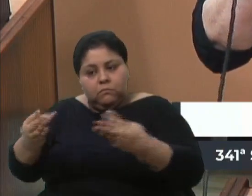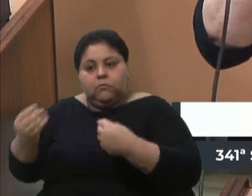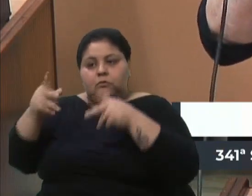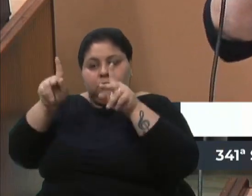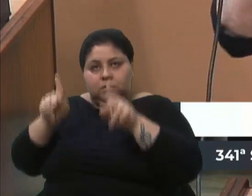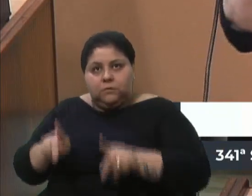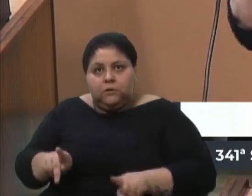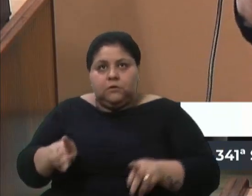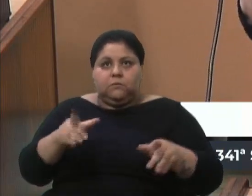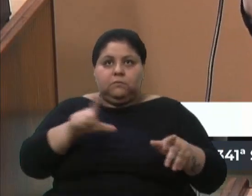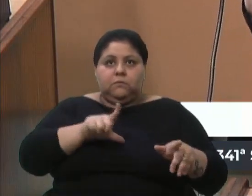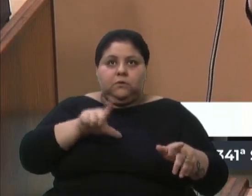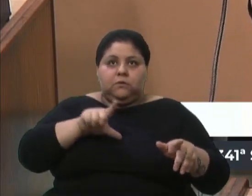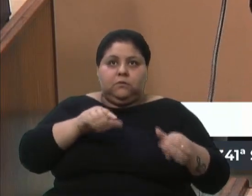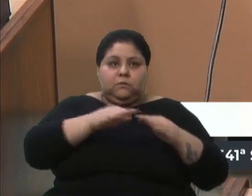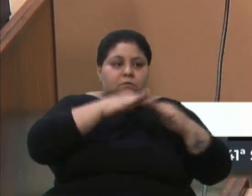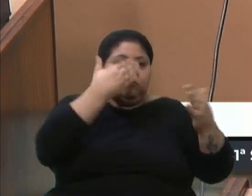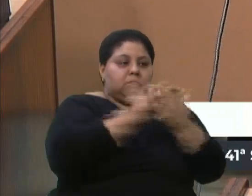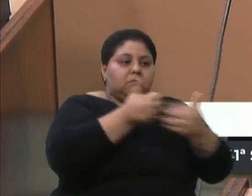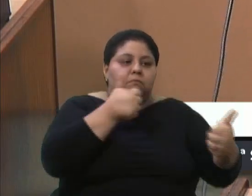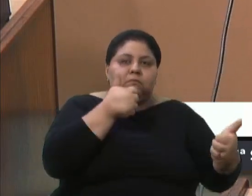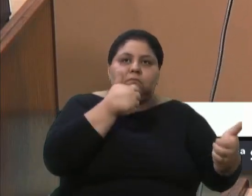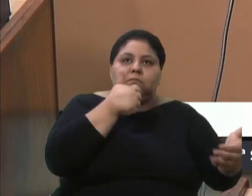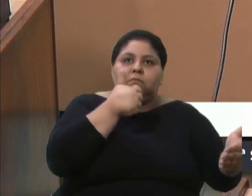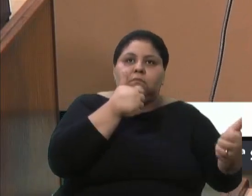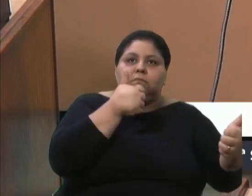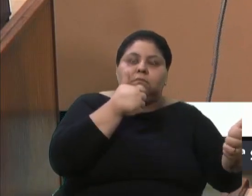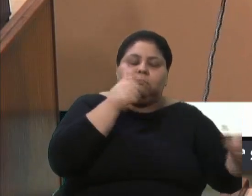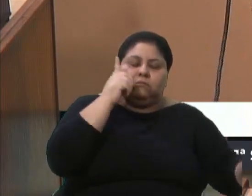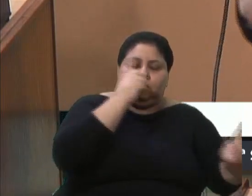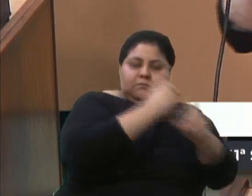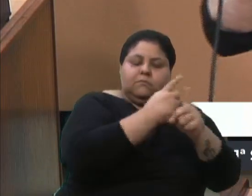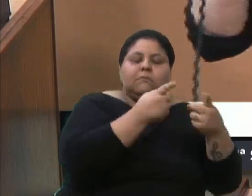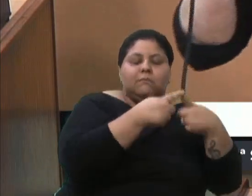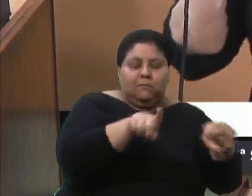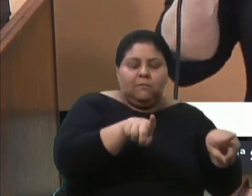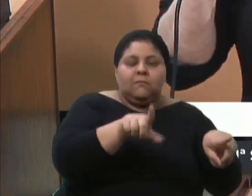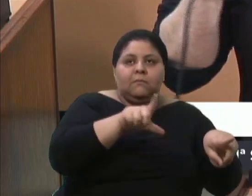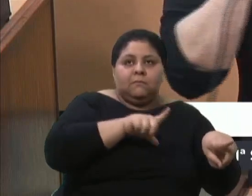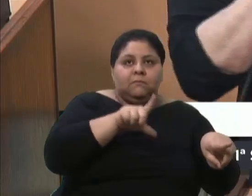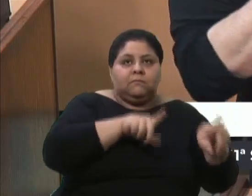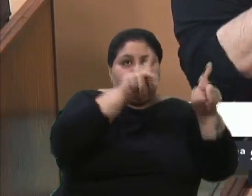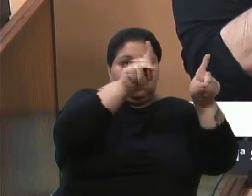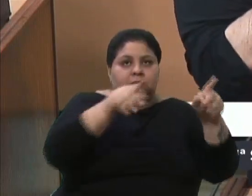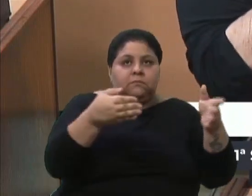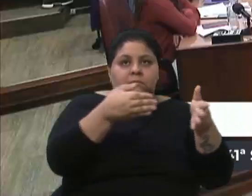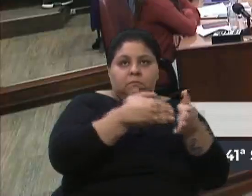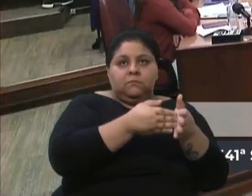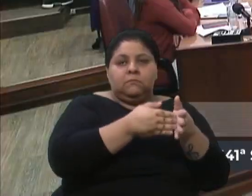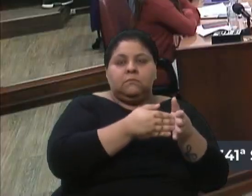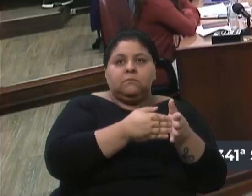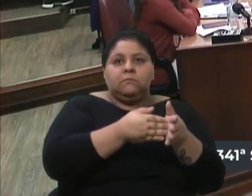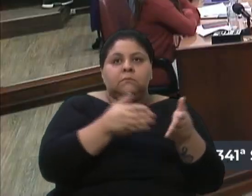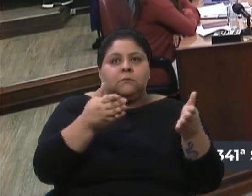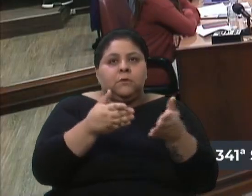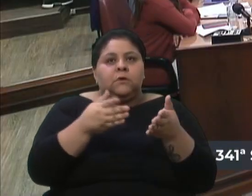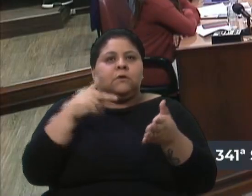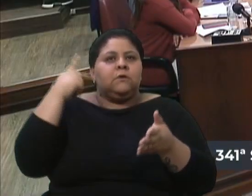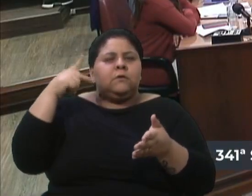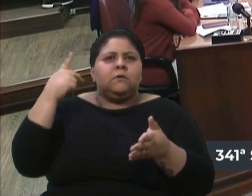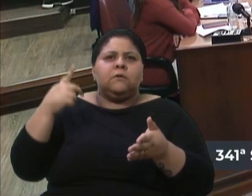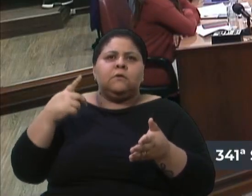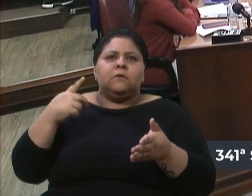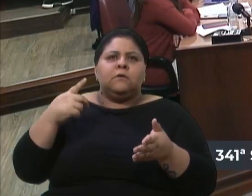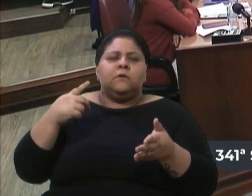casa não vão, mas muitos vão, Rafael. Muitos vão. Sua parte, Rose. Vereadora Rose. Não, é muito fácil